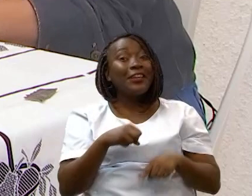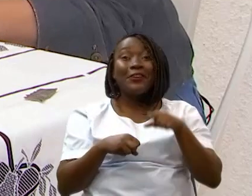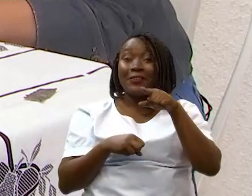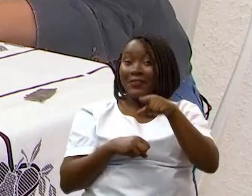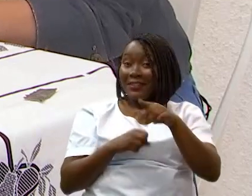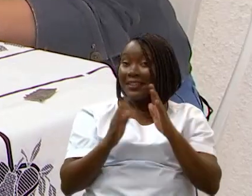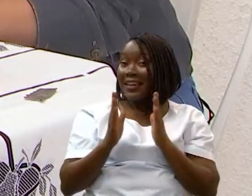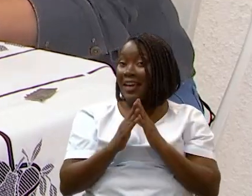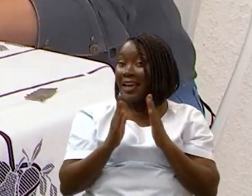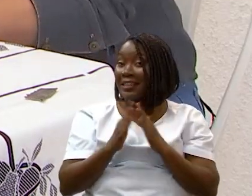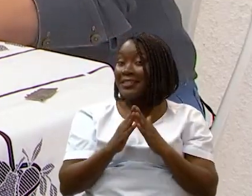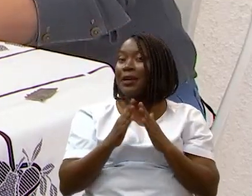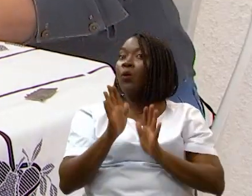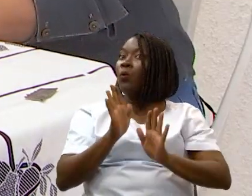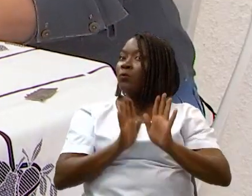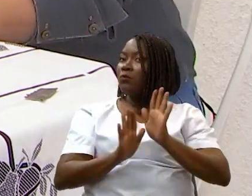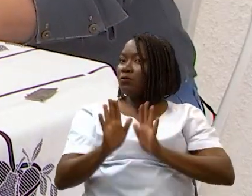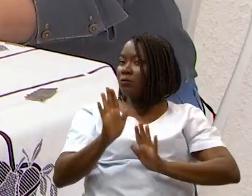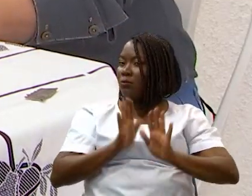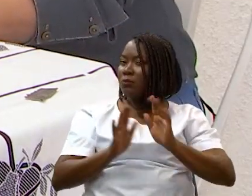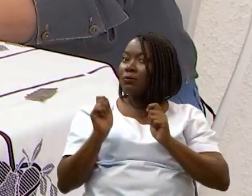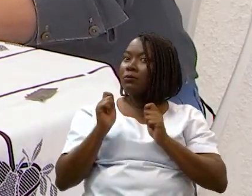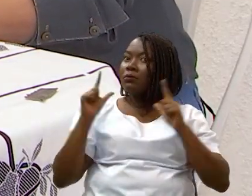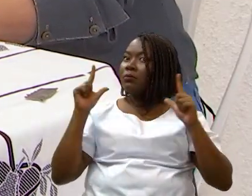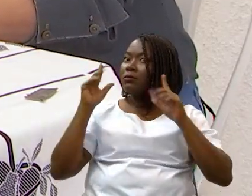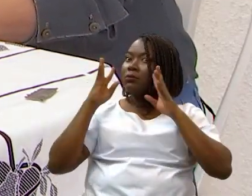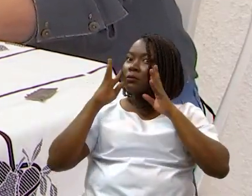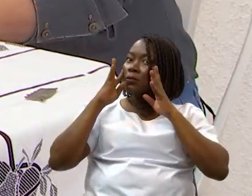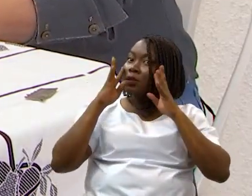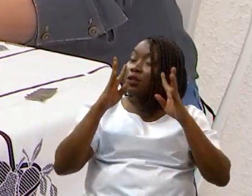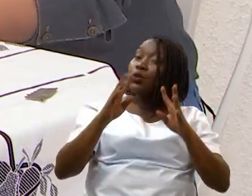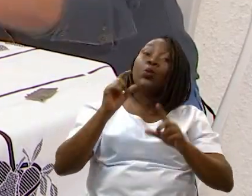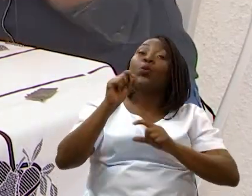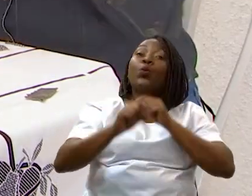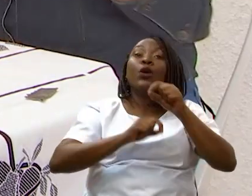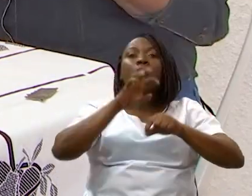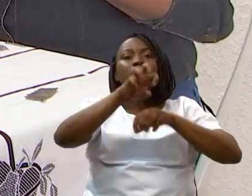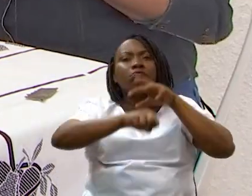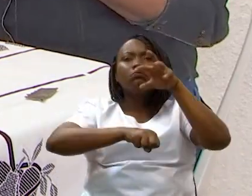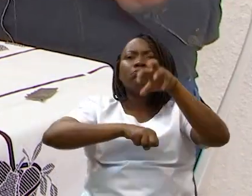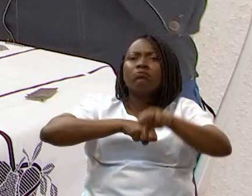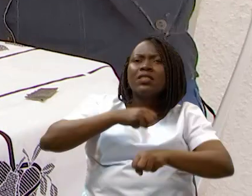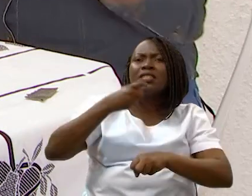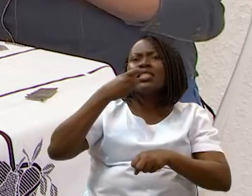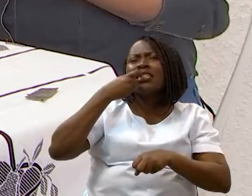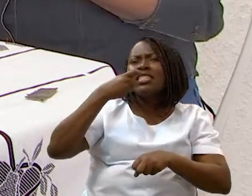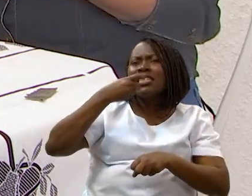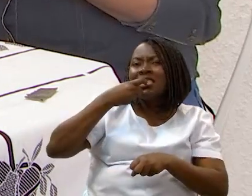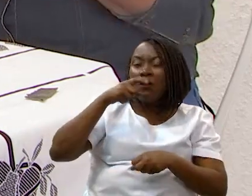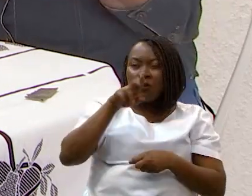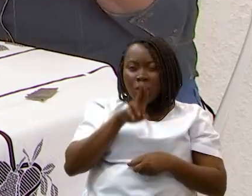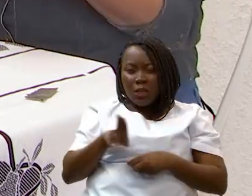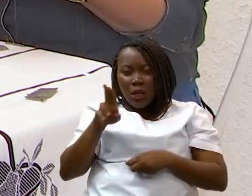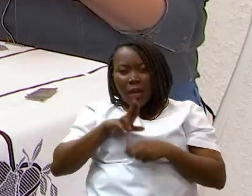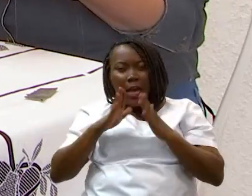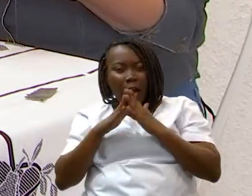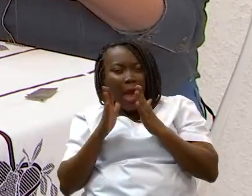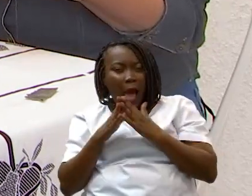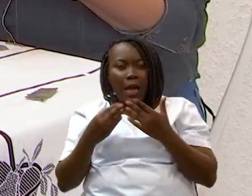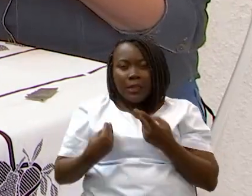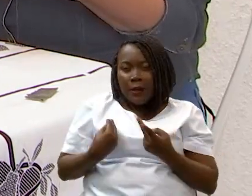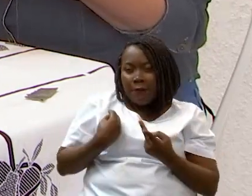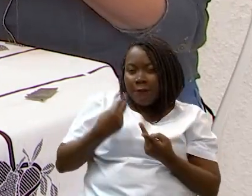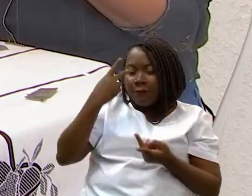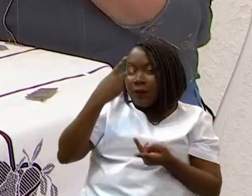Sim, e você aí de casa, muito cuidado, preste atenção com a coleta dos plásticos que você utiliza